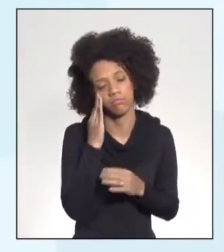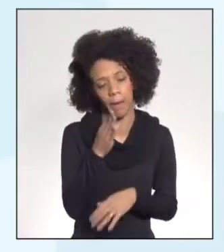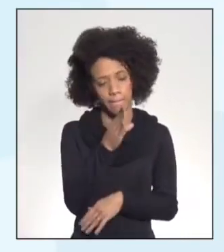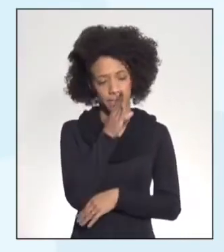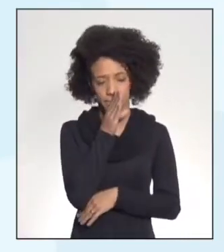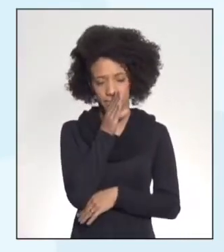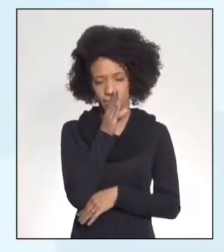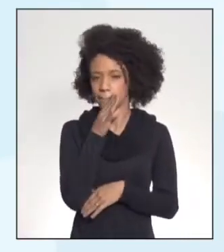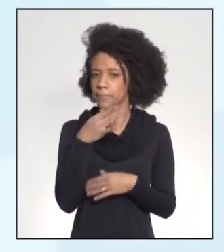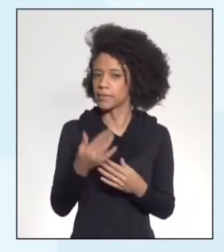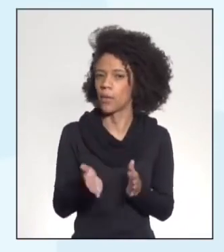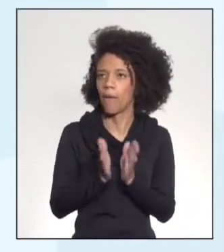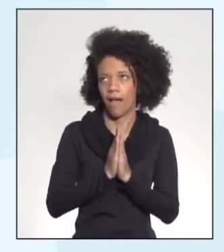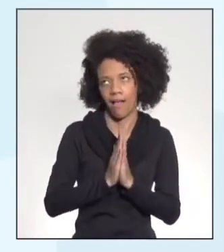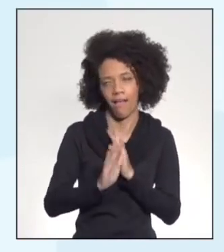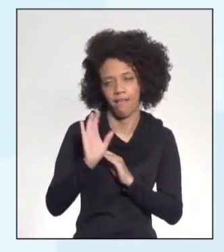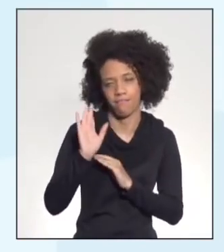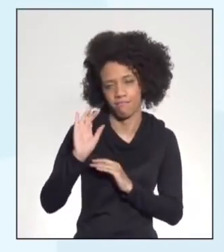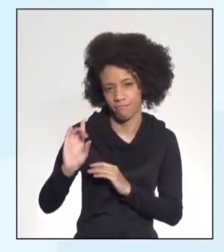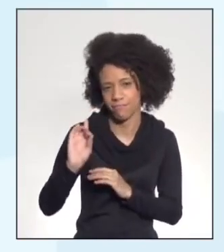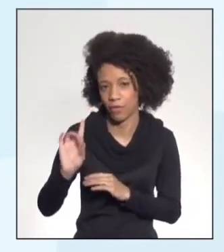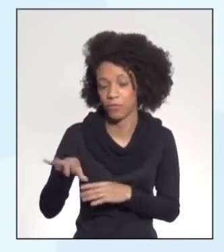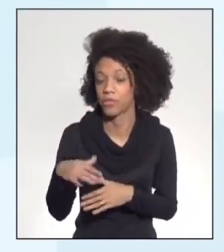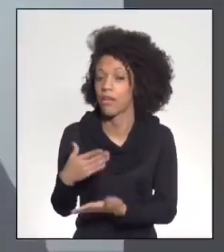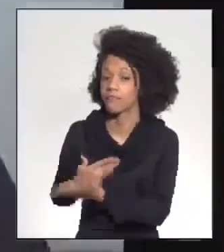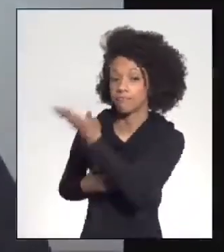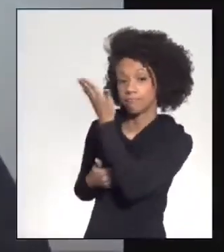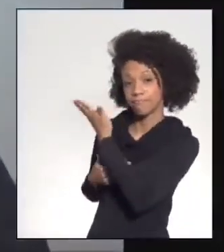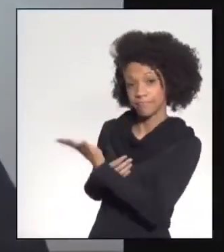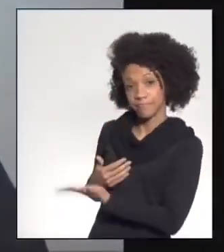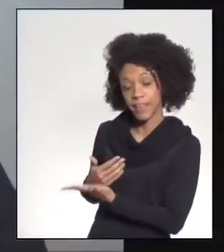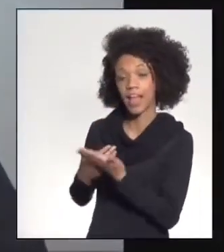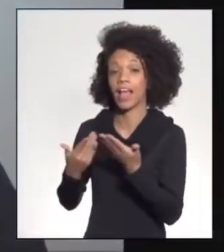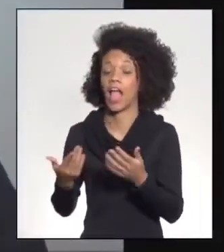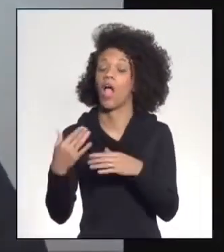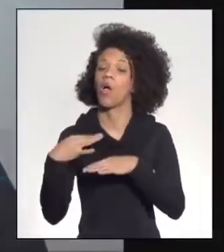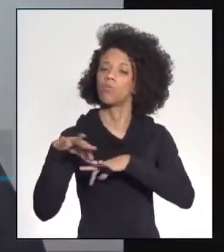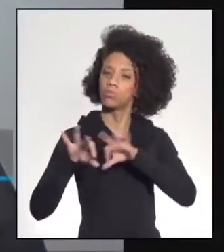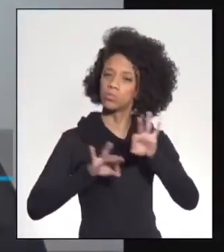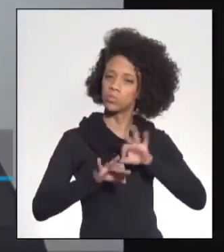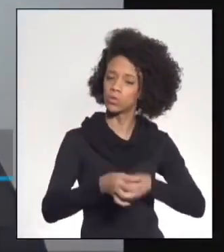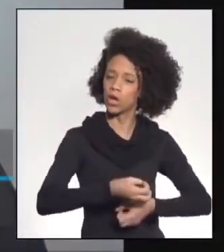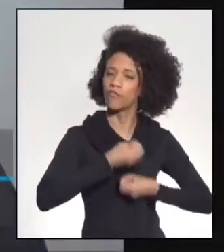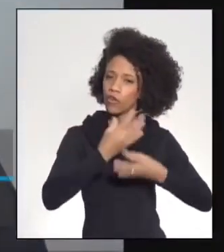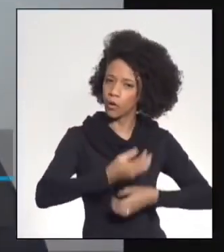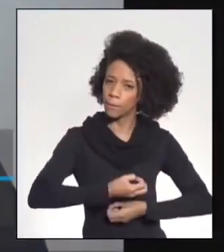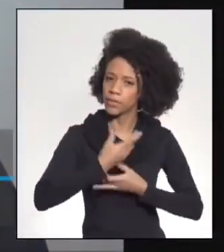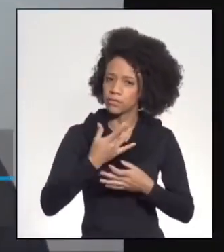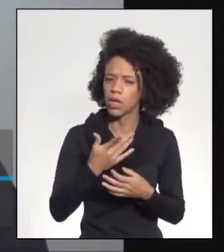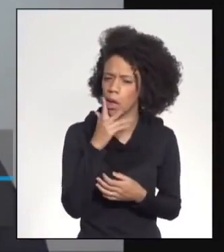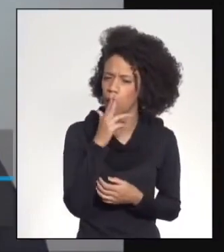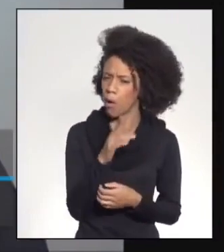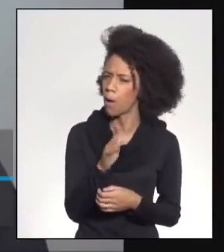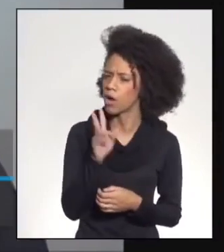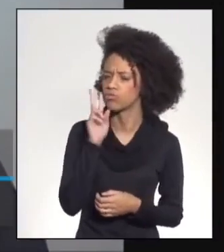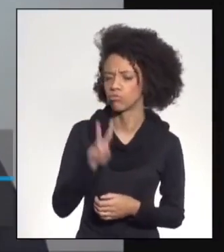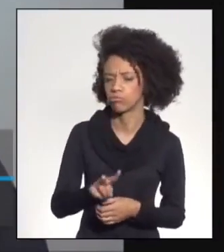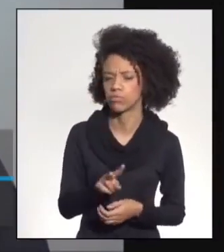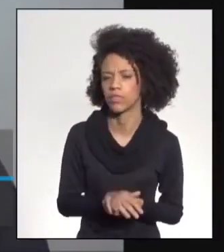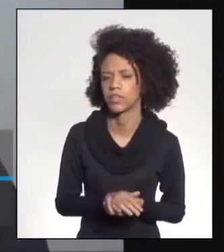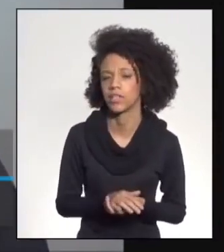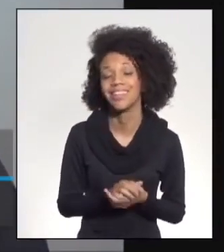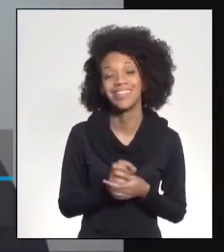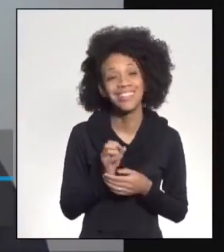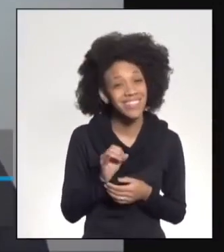Então, graças a essa parte aí que você colocou relacionada à informação, que eu acho que eu consigo ver, né? Acho que